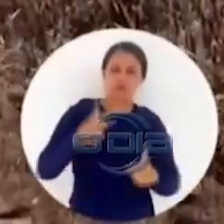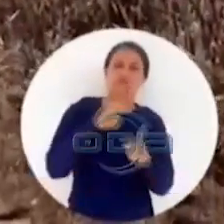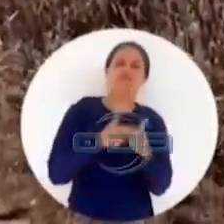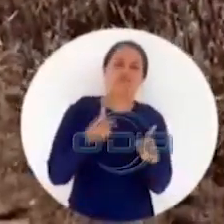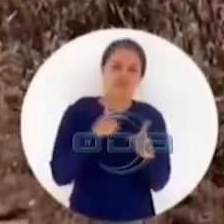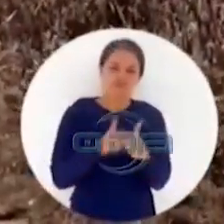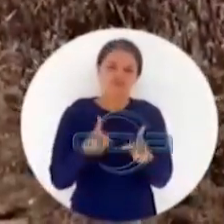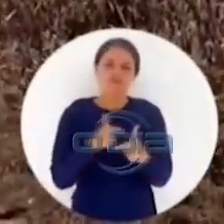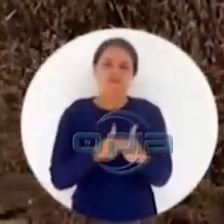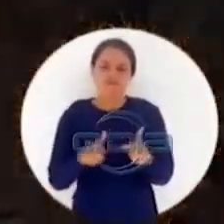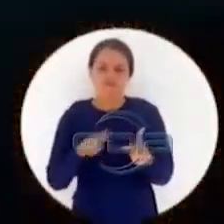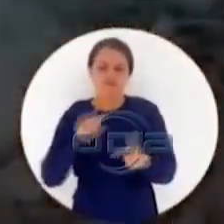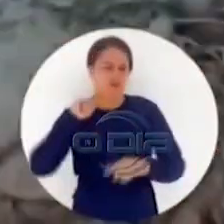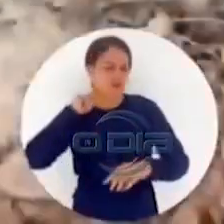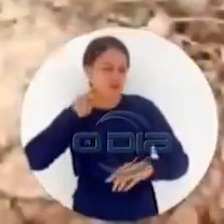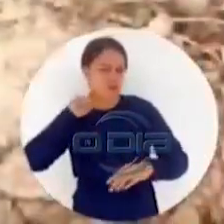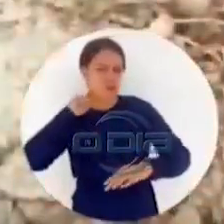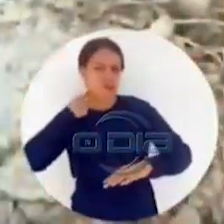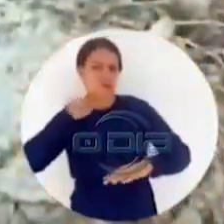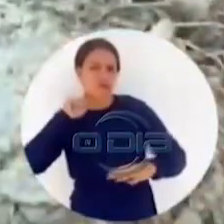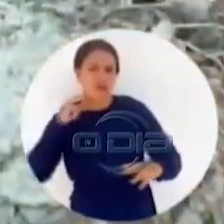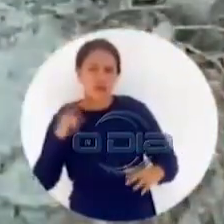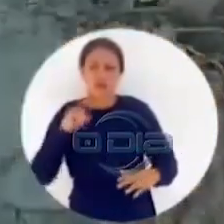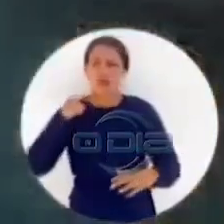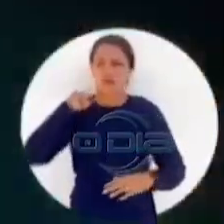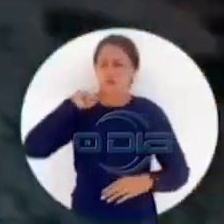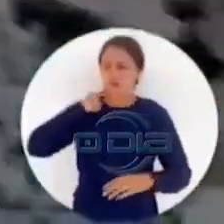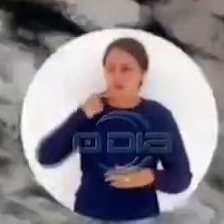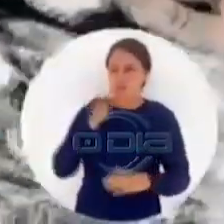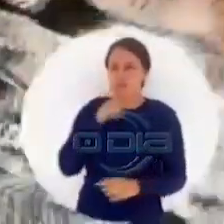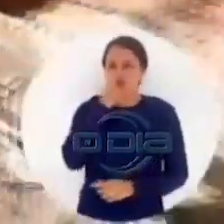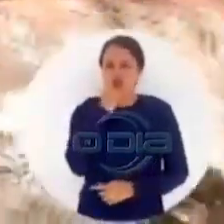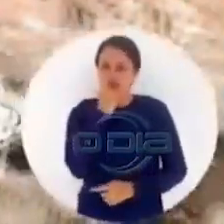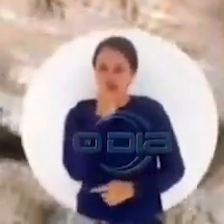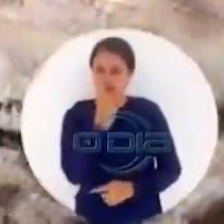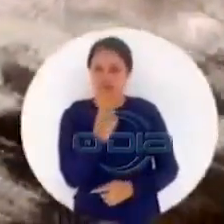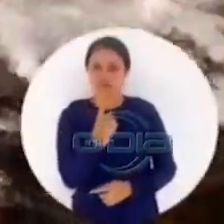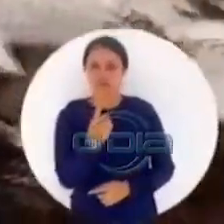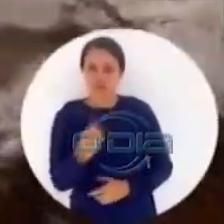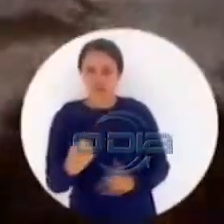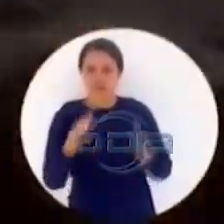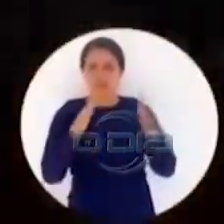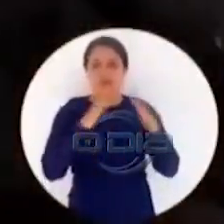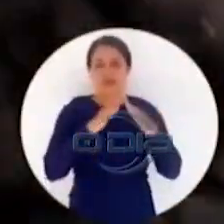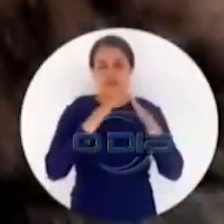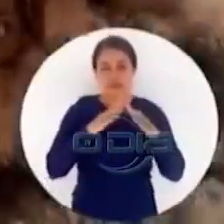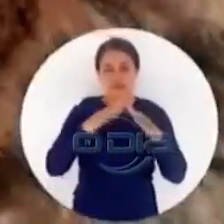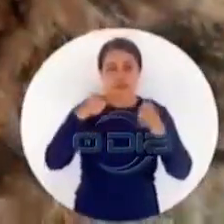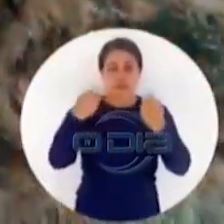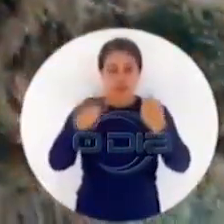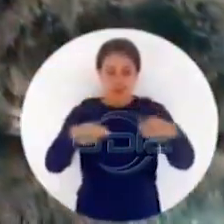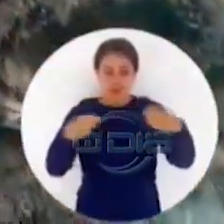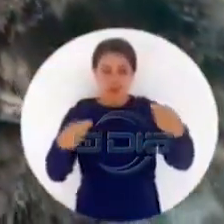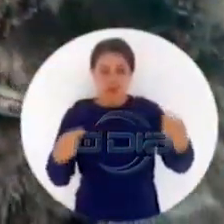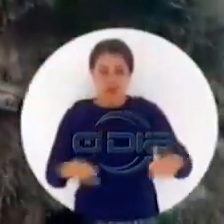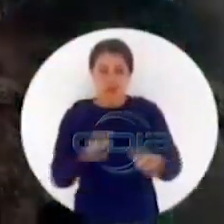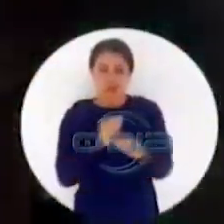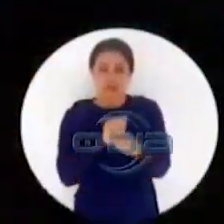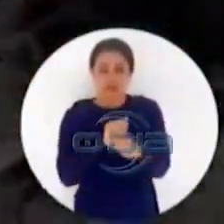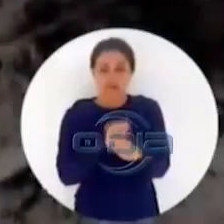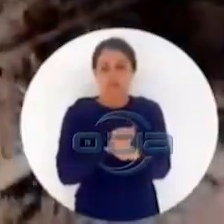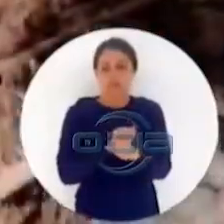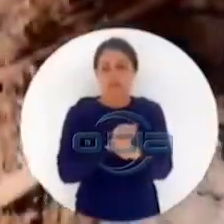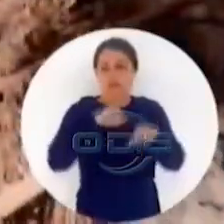tomadas, deixando até de existir. Era esgoto a céu aberto, acúmulo de lixo, mau cheiro, além de moradias